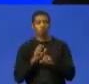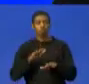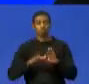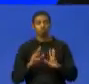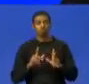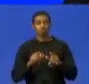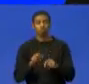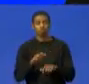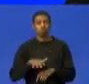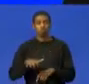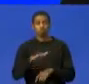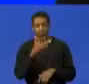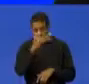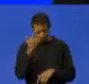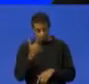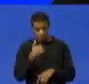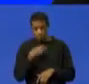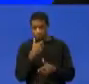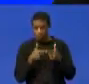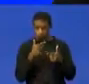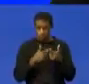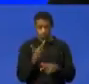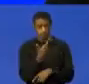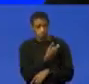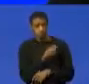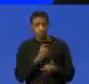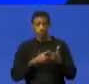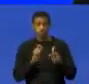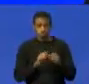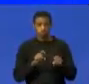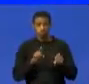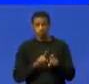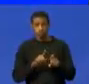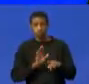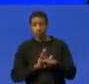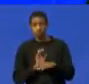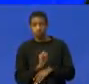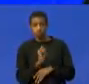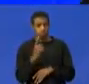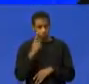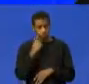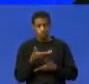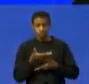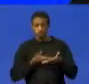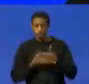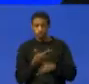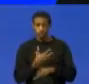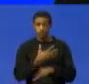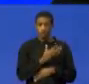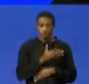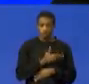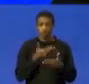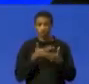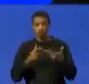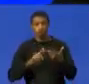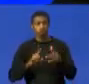todas as necessidades dos indivíduos, ou seja, fazer desde a vacina até o transplante. A regionalização e hierarquização, considerando que